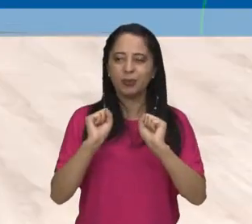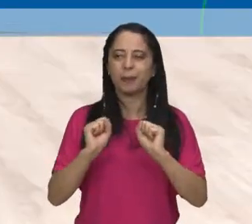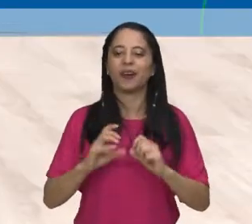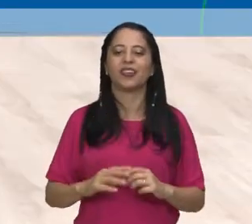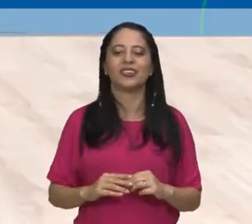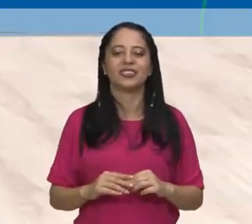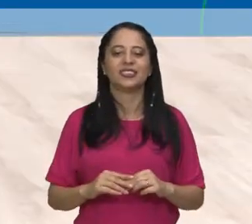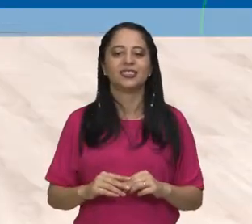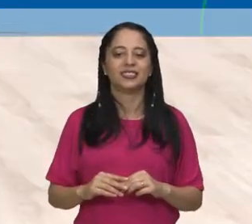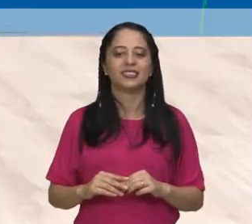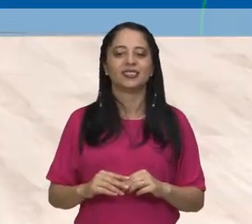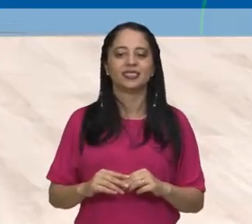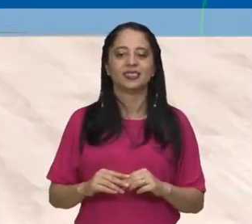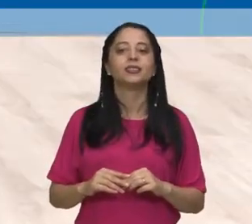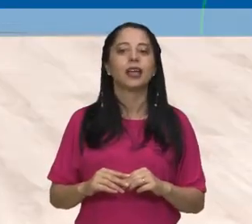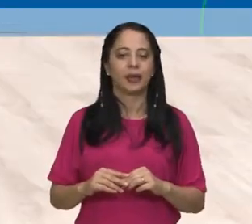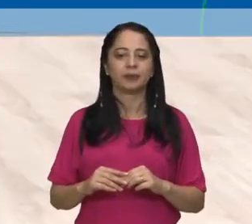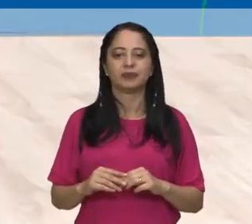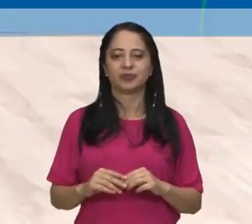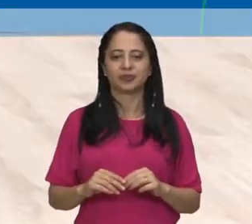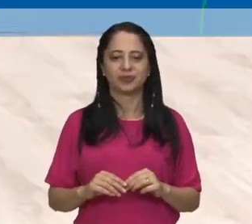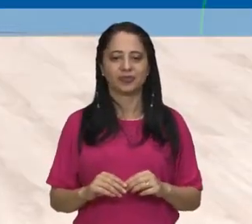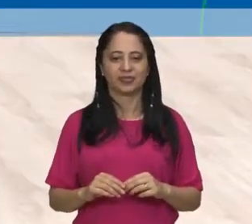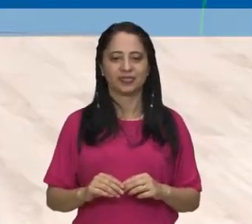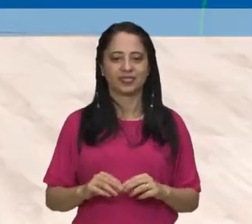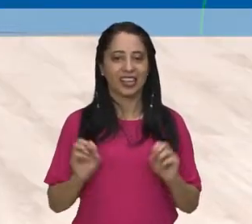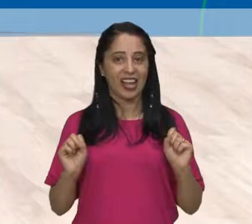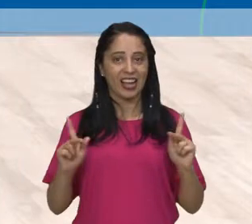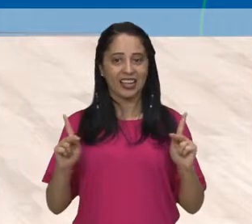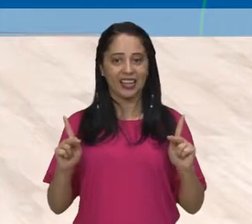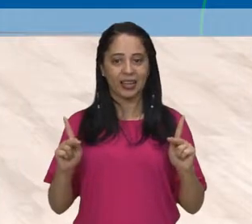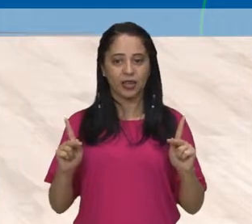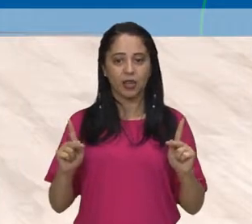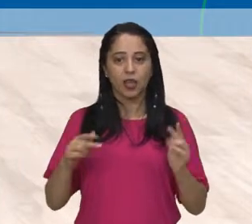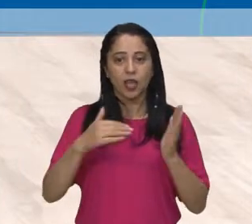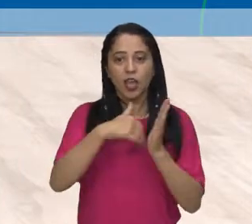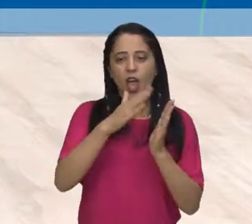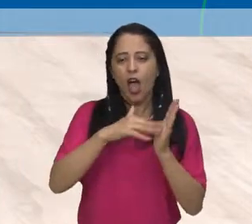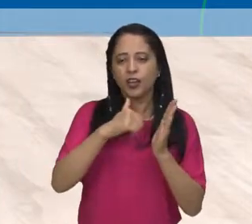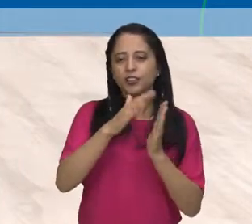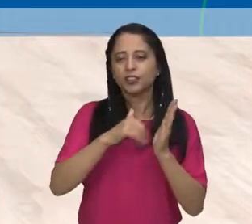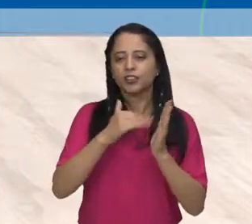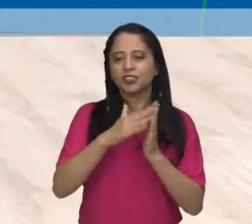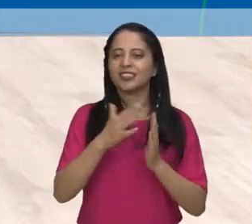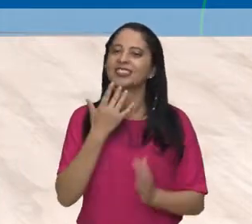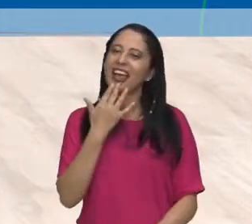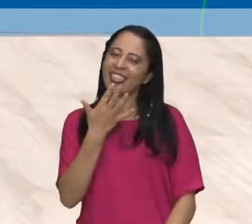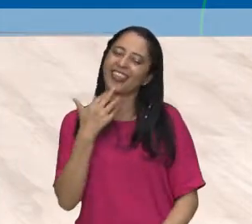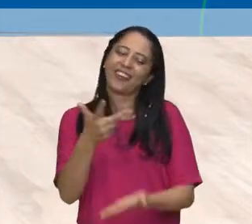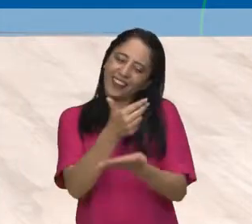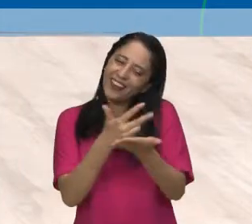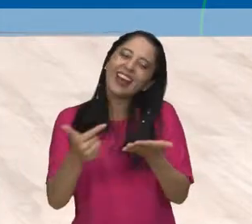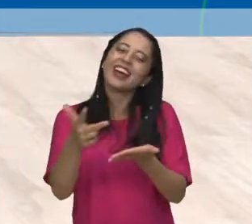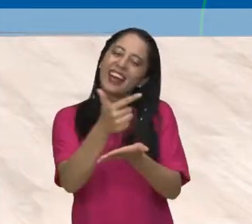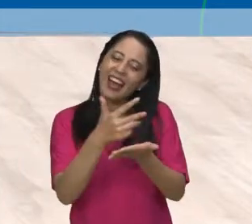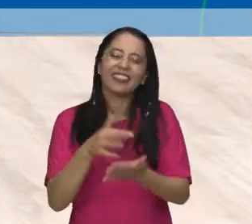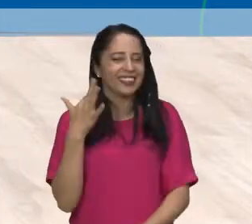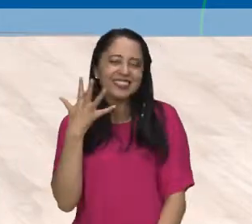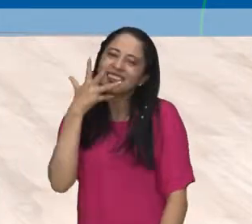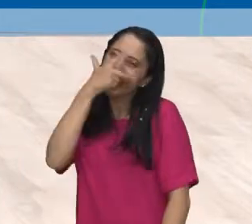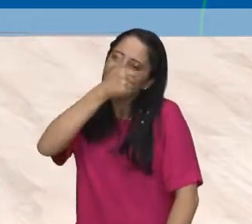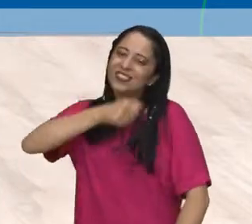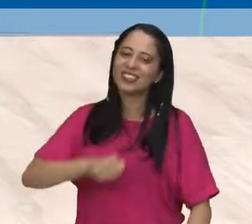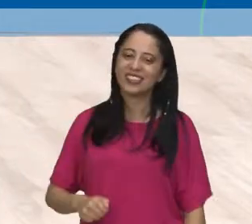legal e as tampinhas não escaparem. Ok, e as tintas? As tintas é para decorar, né, Ana? Para ficar bem